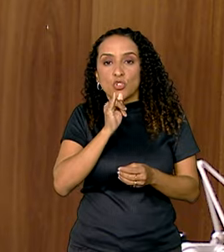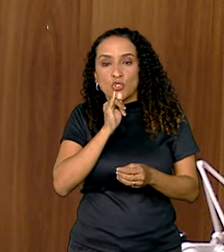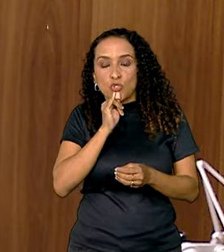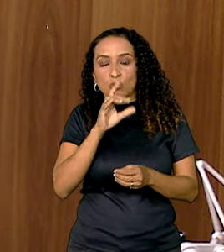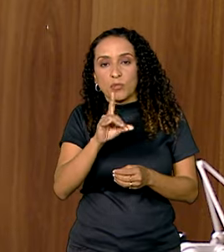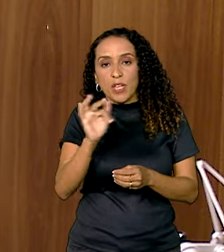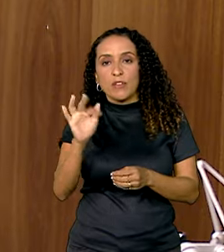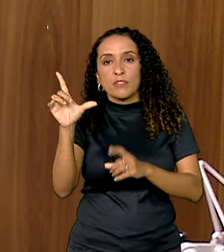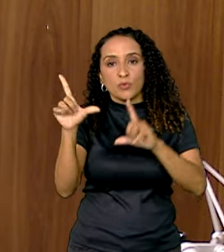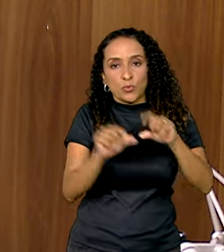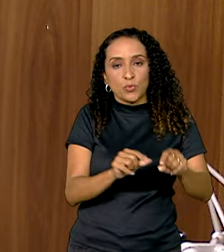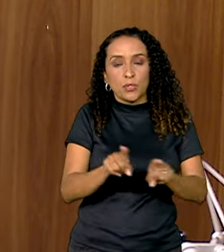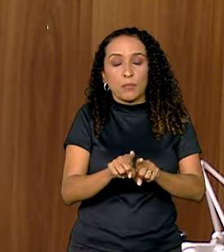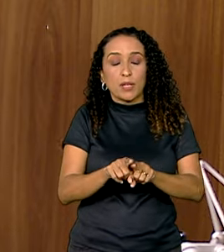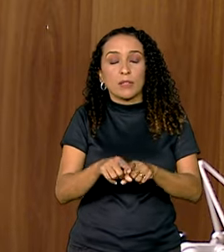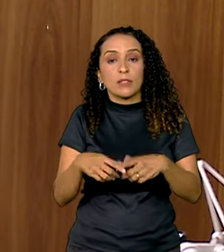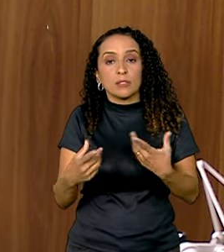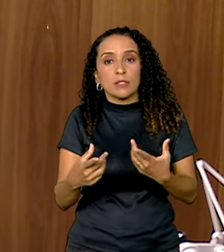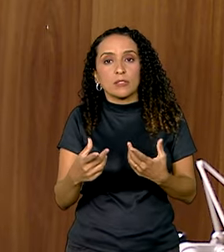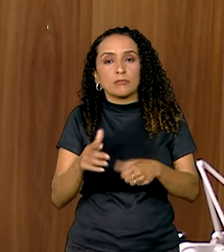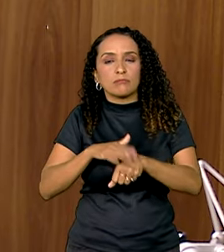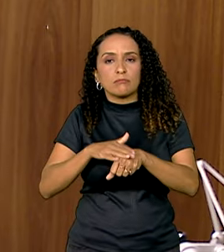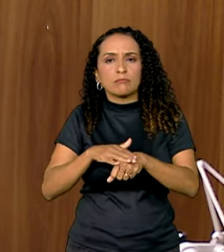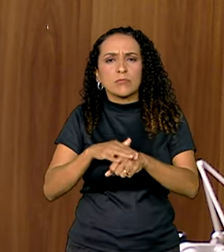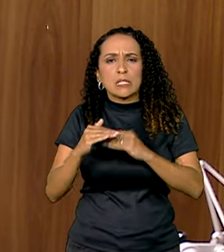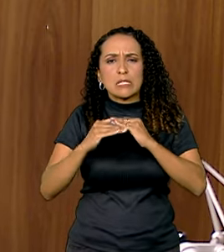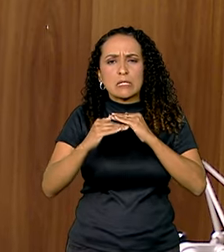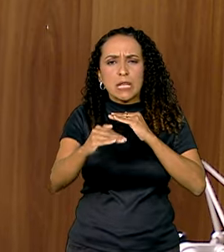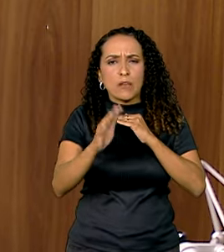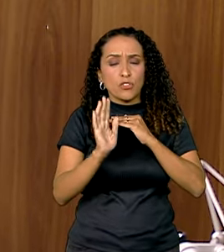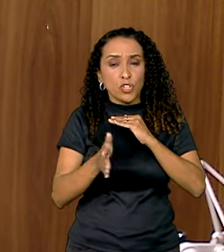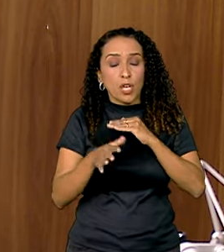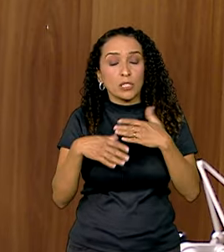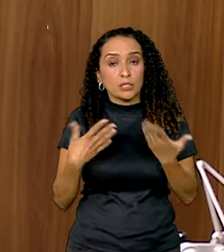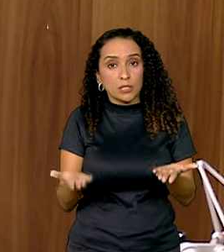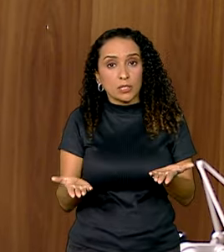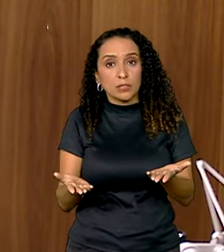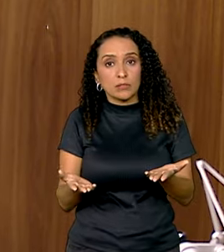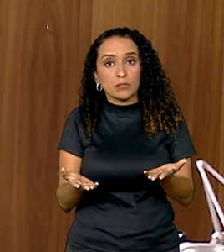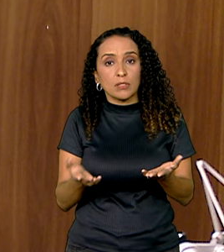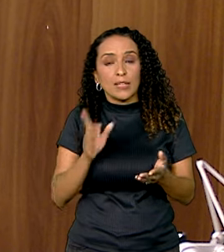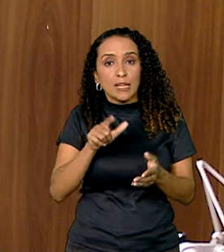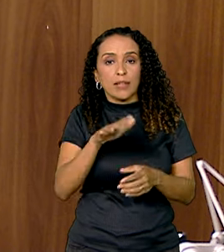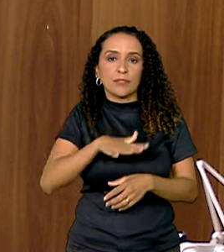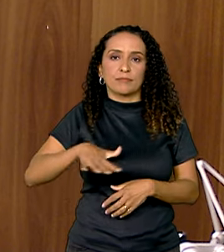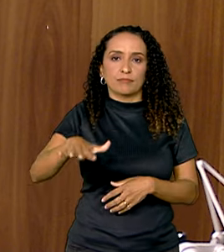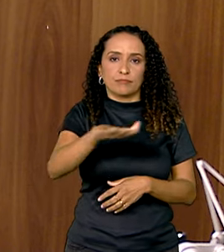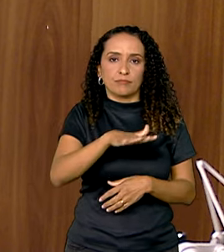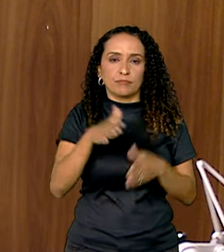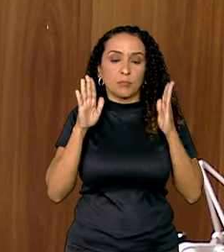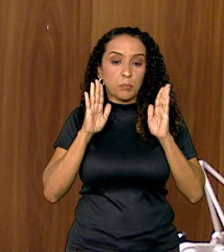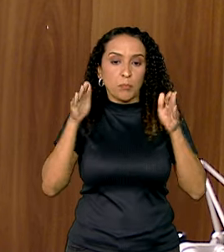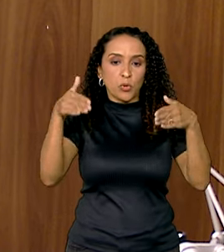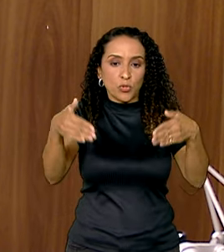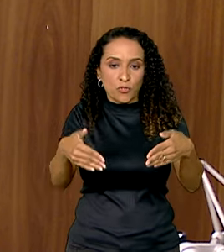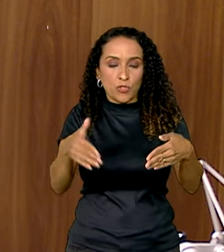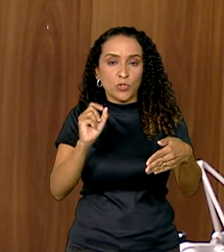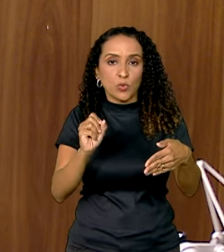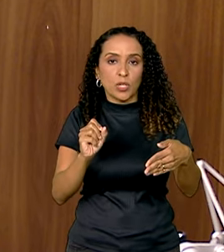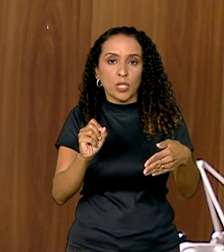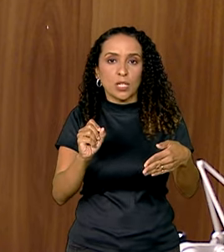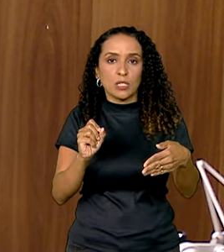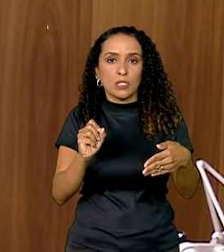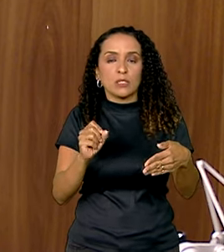também, em situação de estabilidade. Então, esse é o cenário do ponto de vista